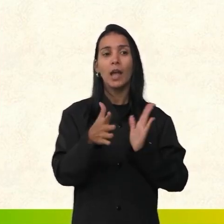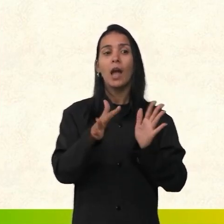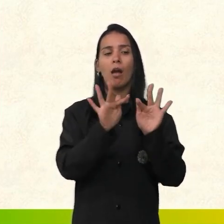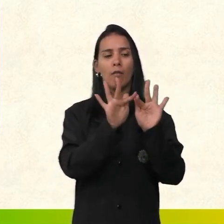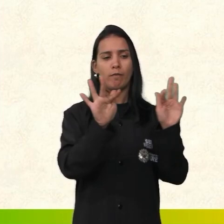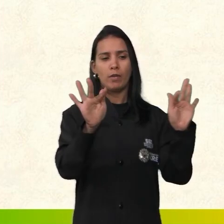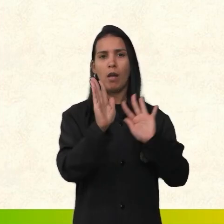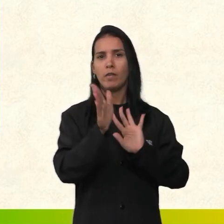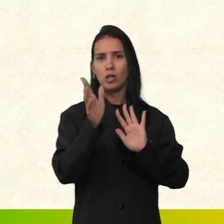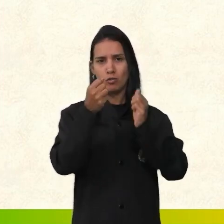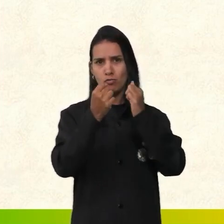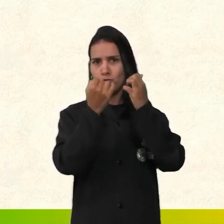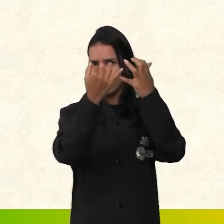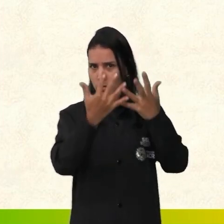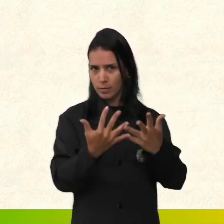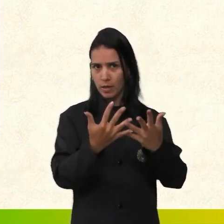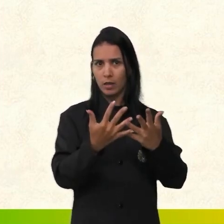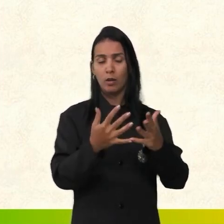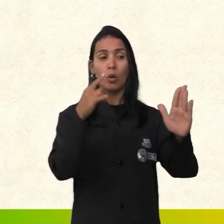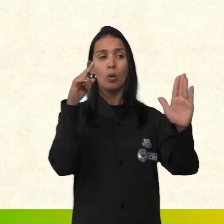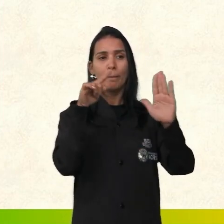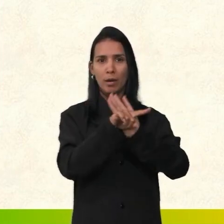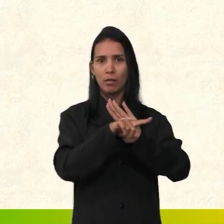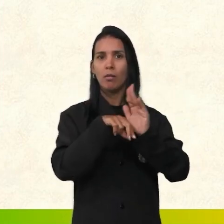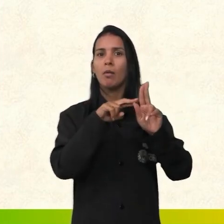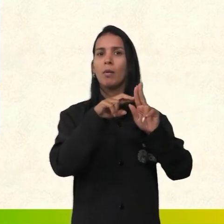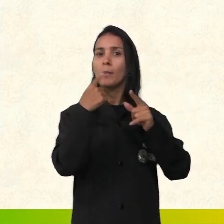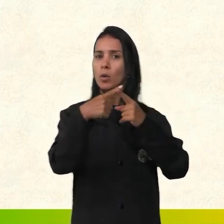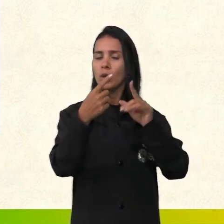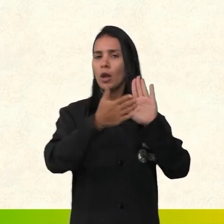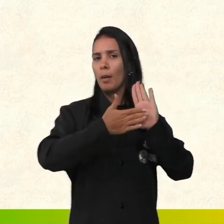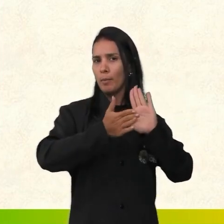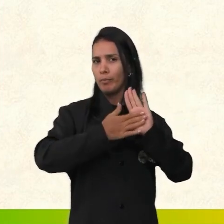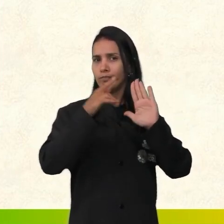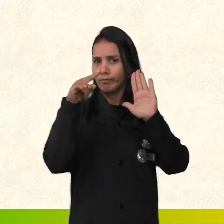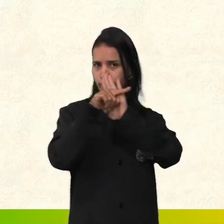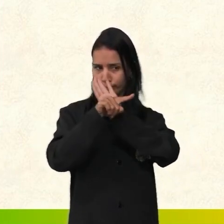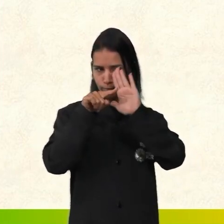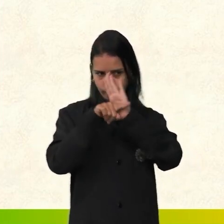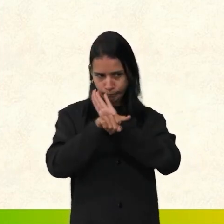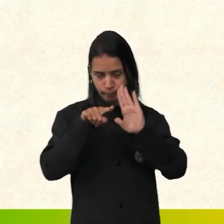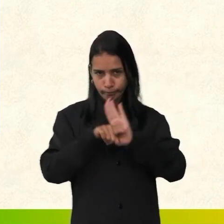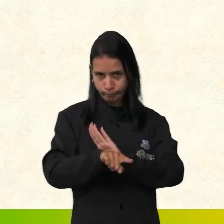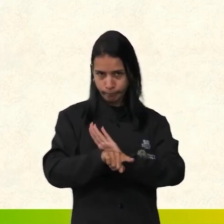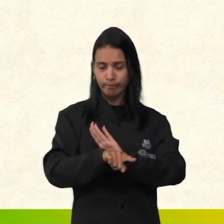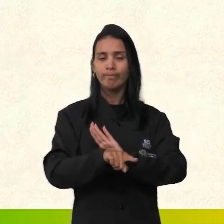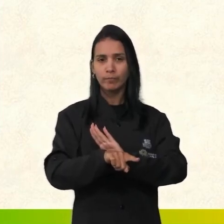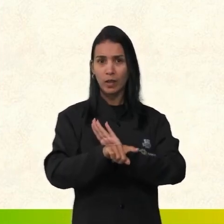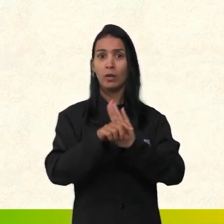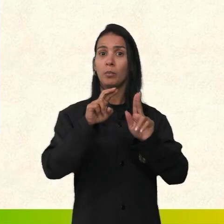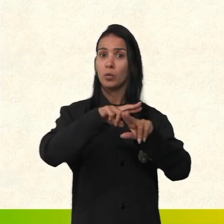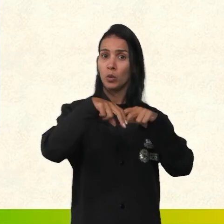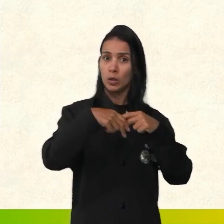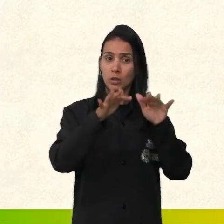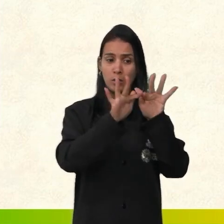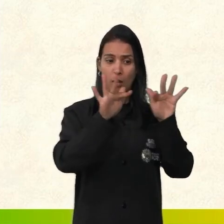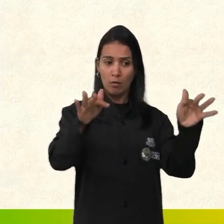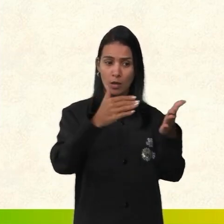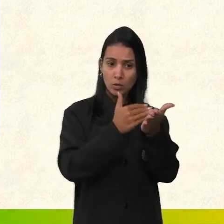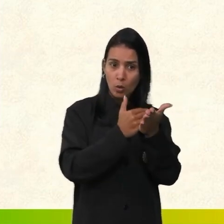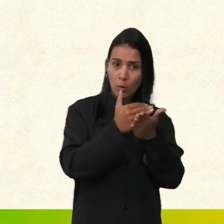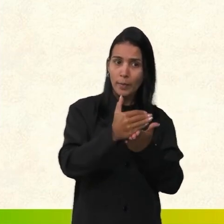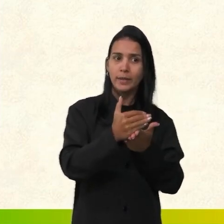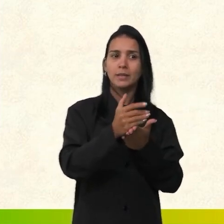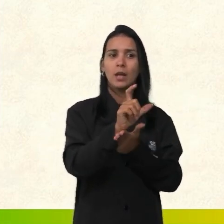interrogativa, ela está sugerindo uma pergunta. Então, a frase vai começar com o did.